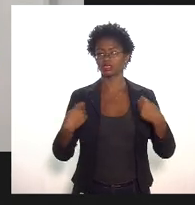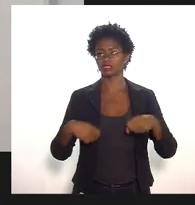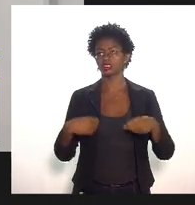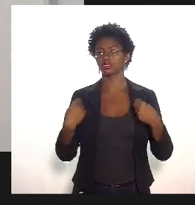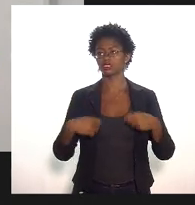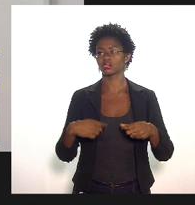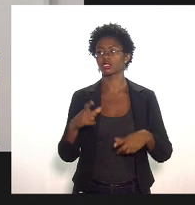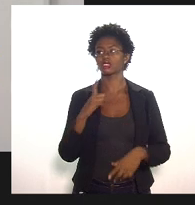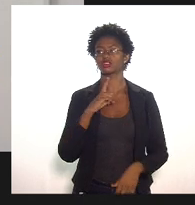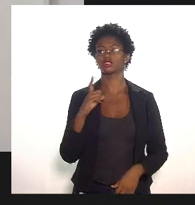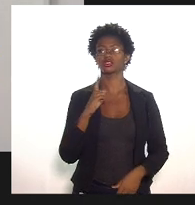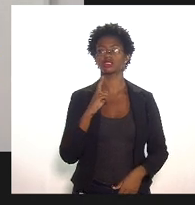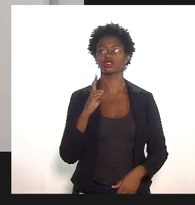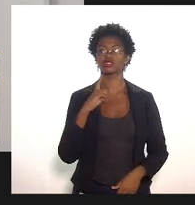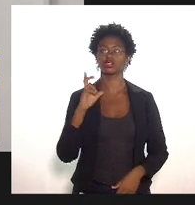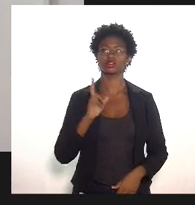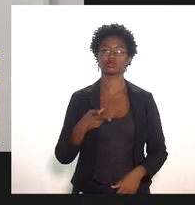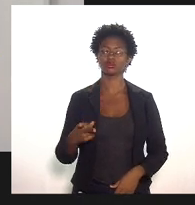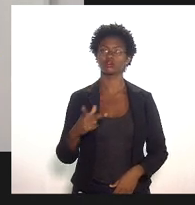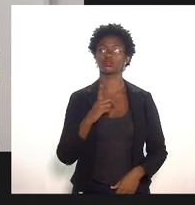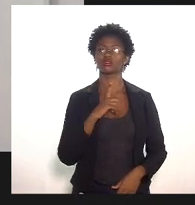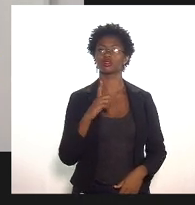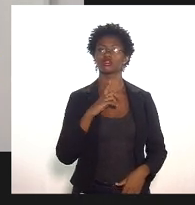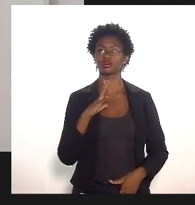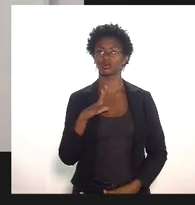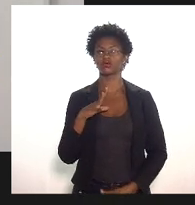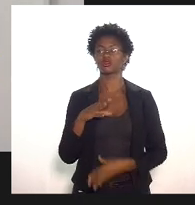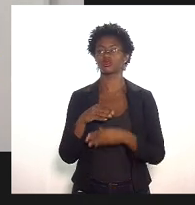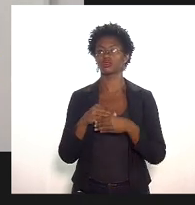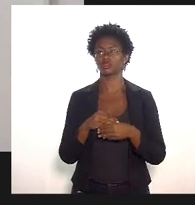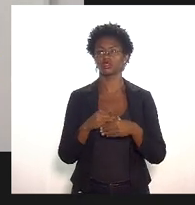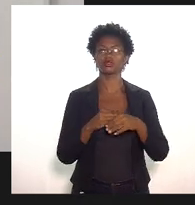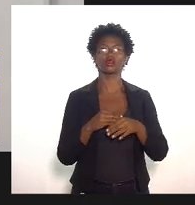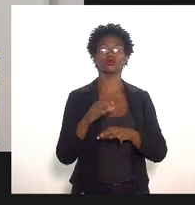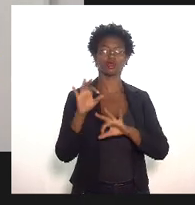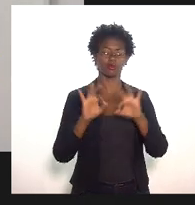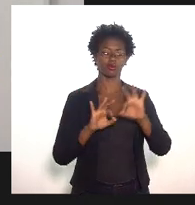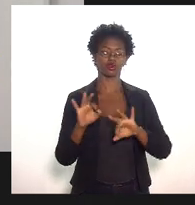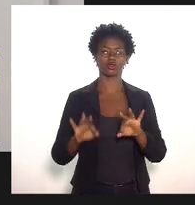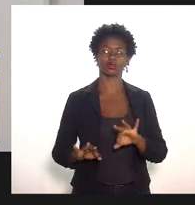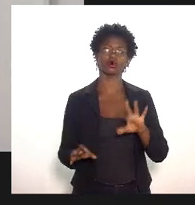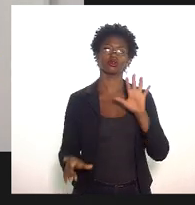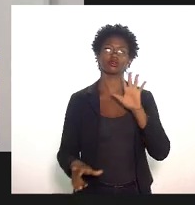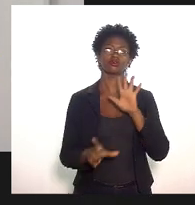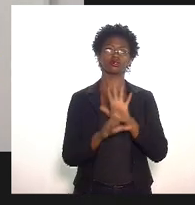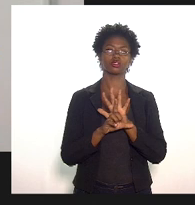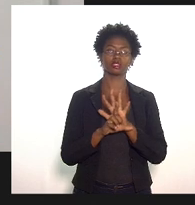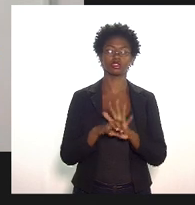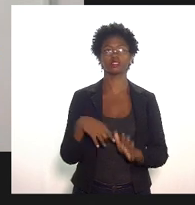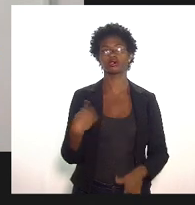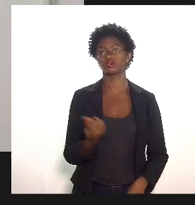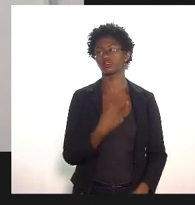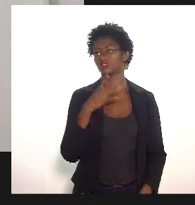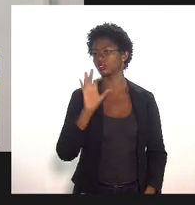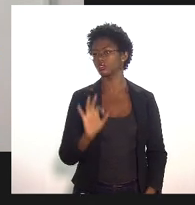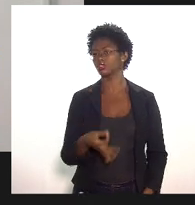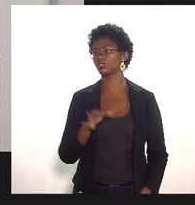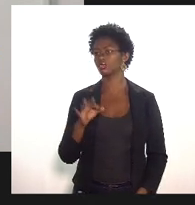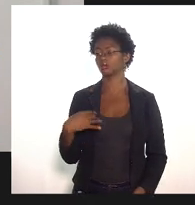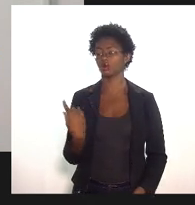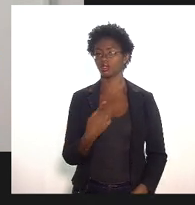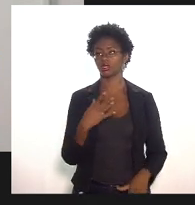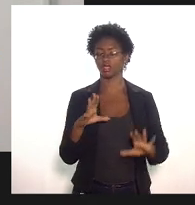que se tem ainda, né, de contribuir para esse projeto de lei, e certamente nós aqui da comissão